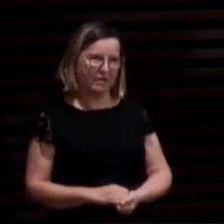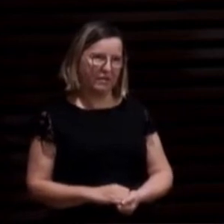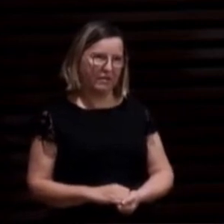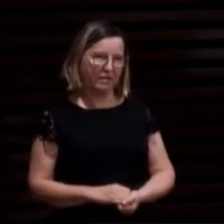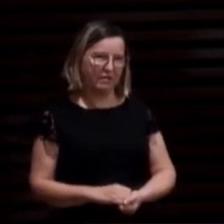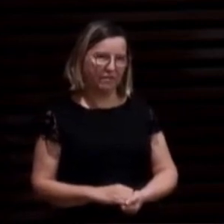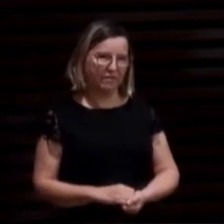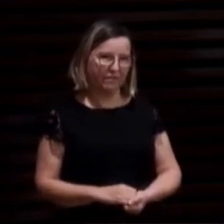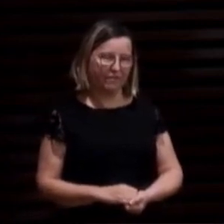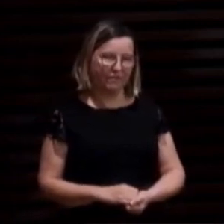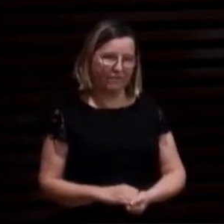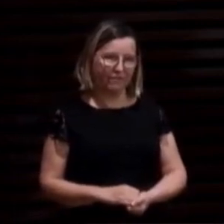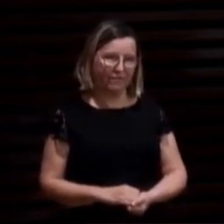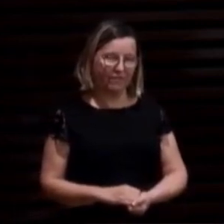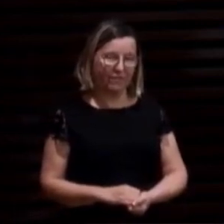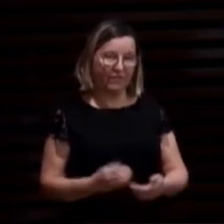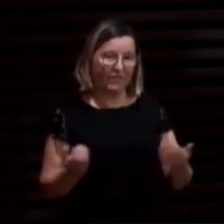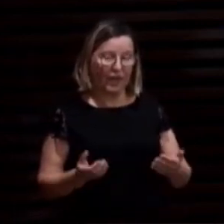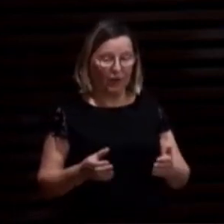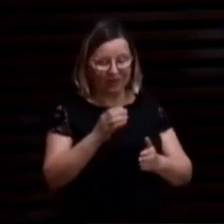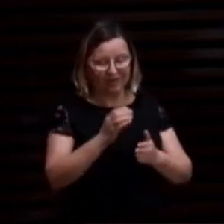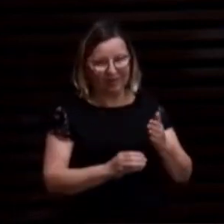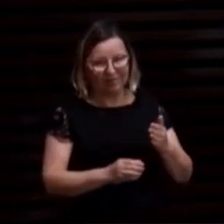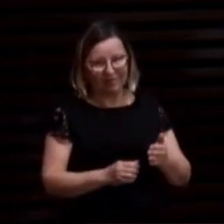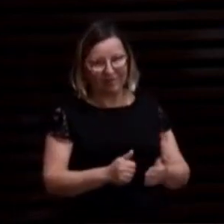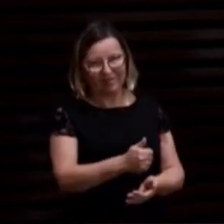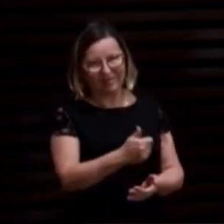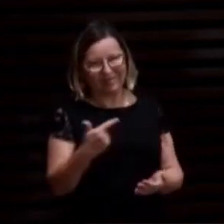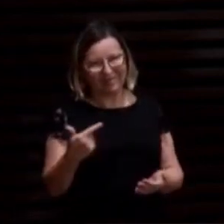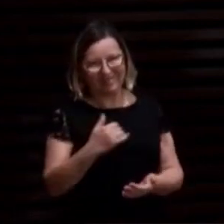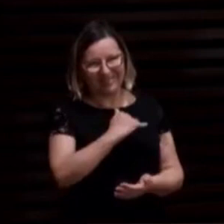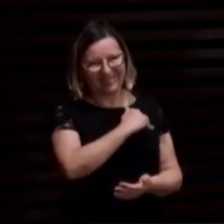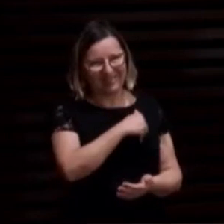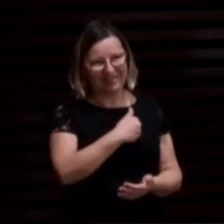Vamos voltar a dar uma olhadinha lá no capítulo 12 de João,